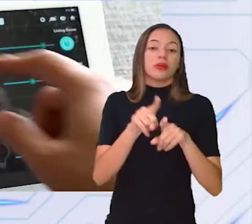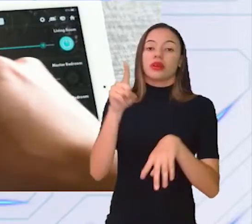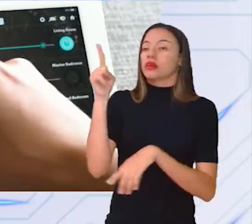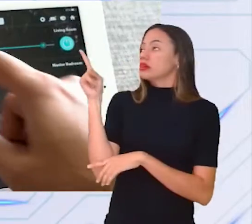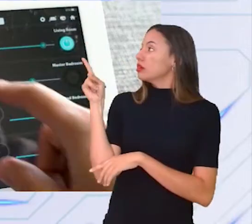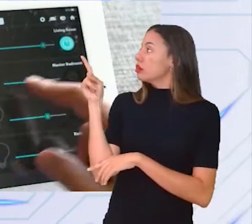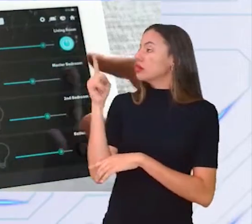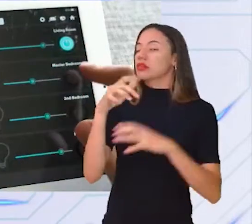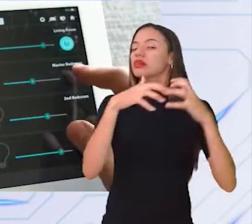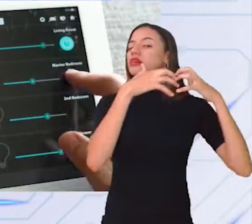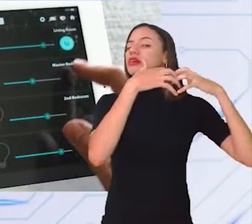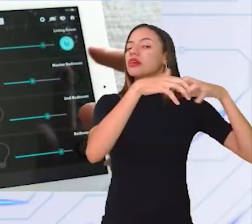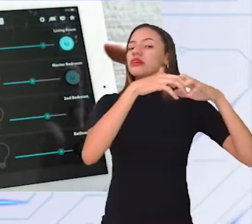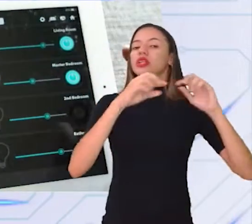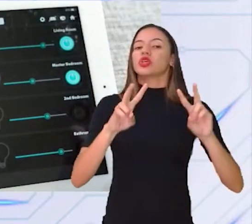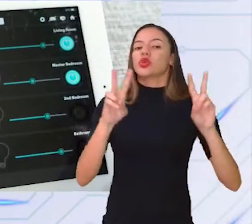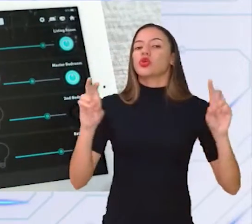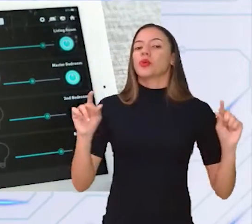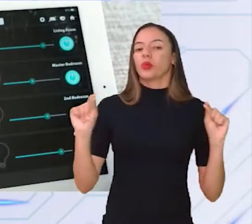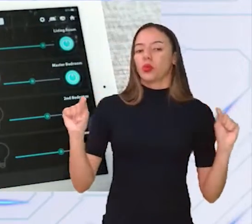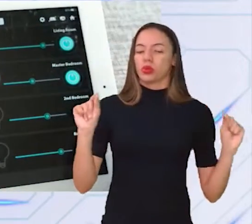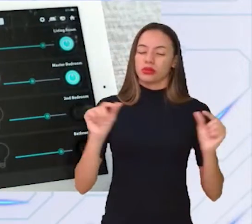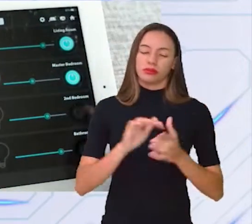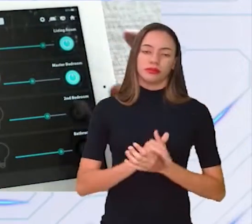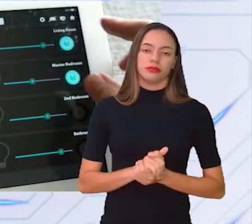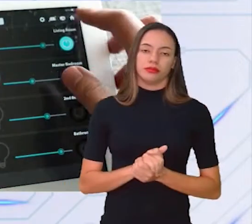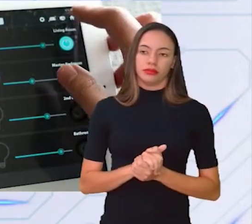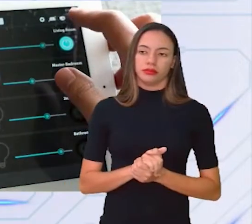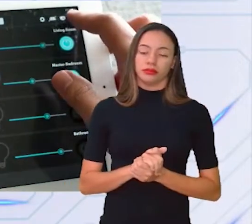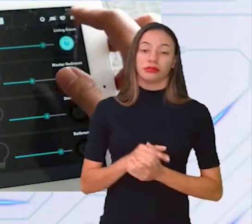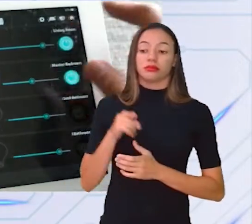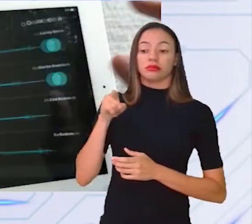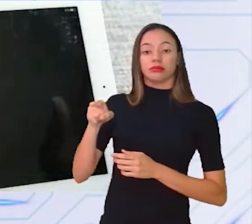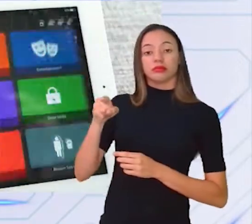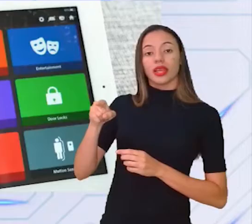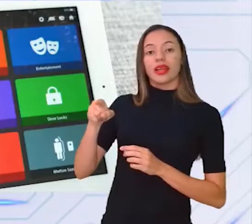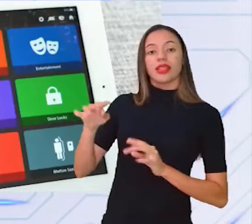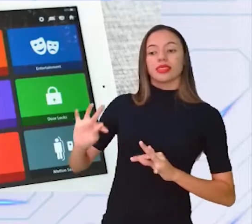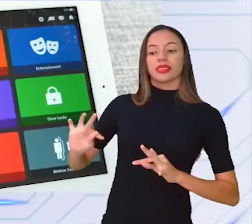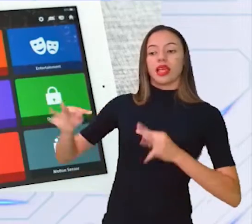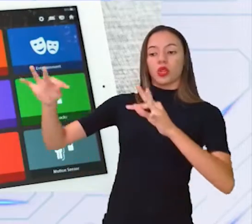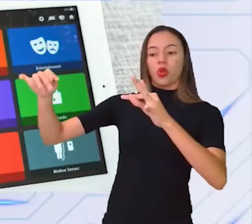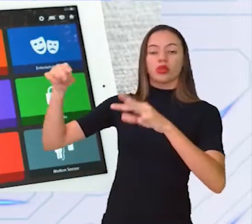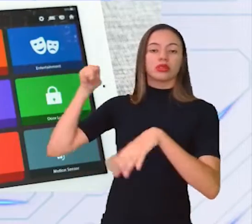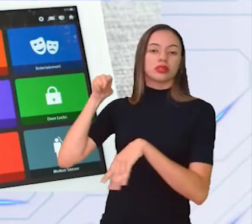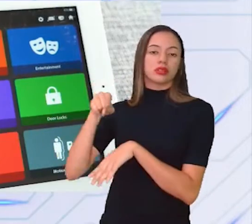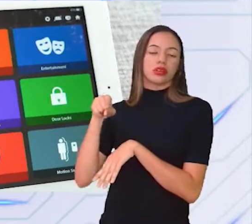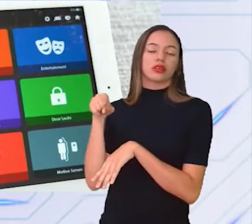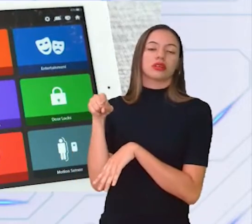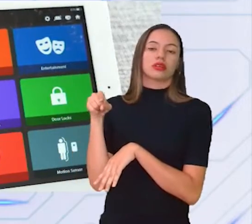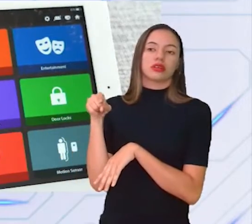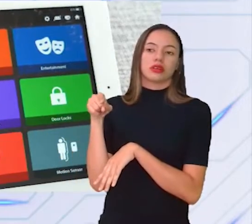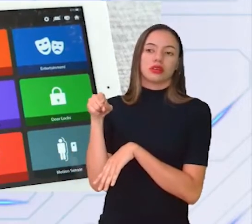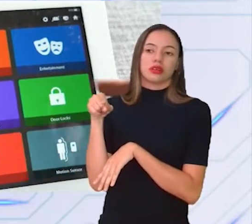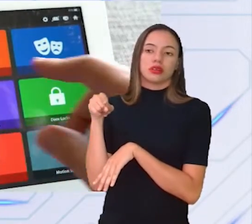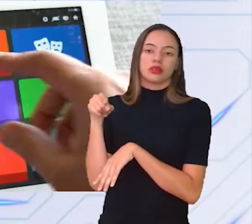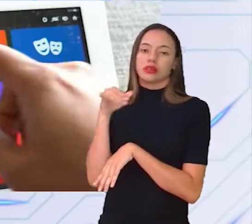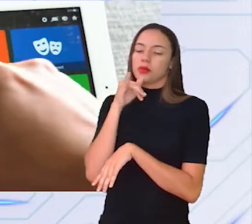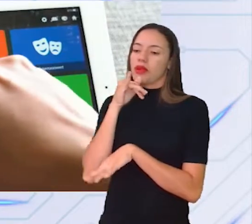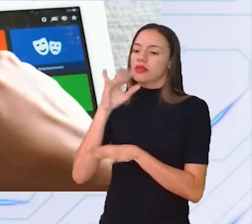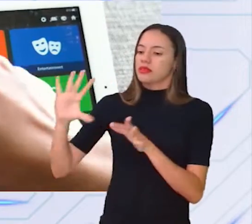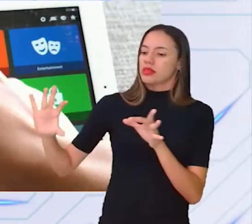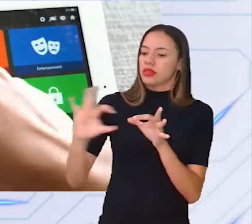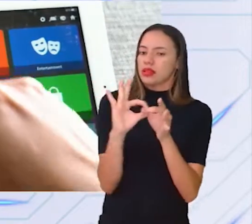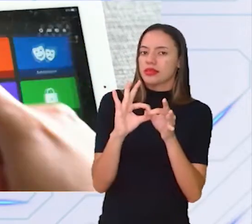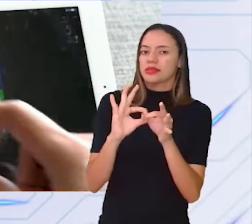pode refletir, por exemplo, que a gente está observando a tecnologia fazendo parte dessas situações